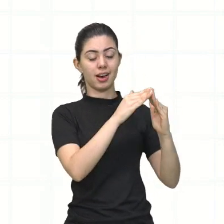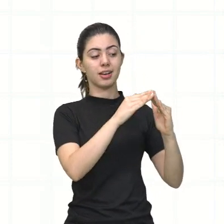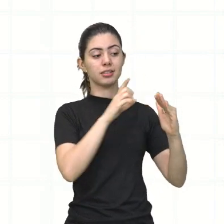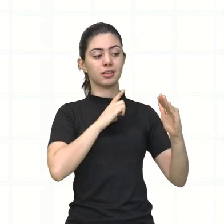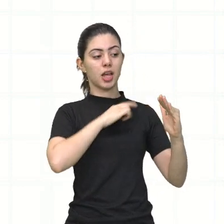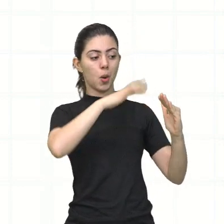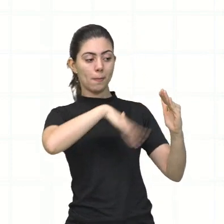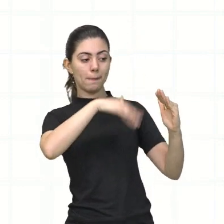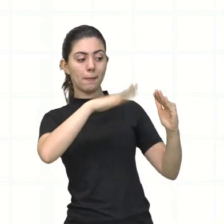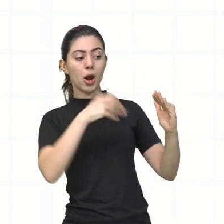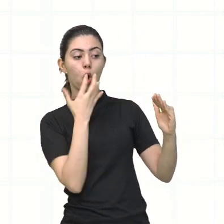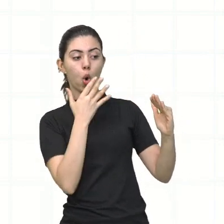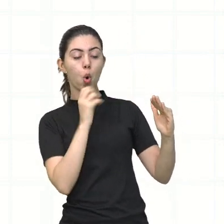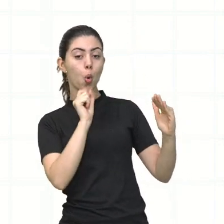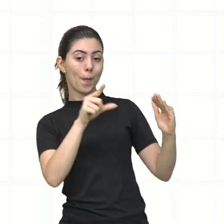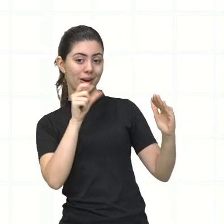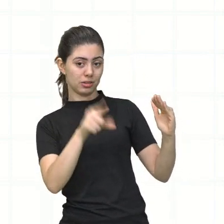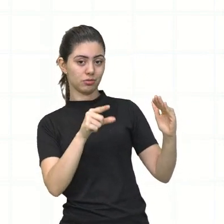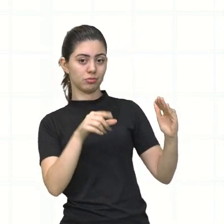azul que é a dele. Eu estou